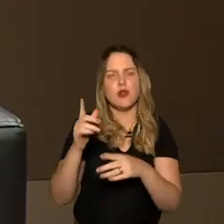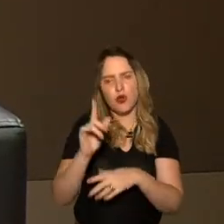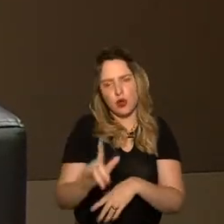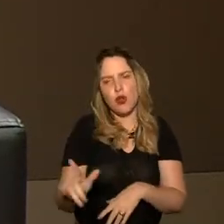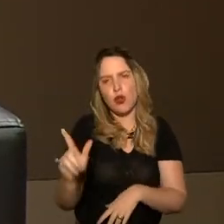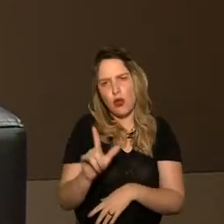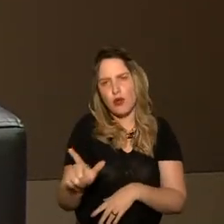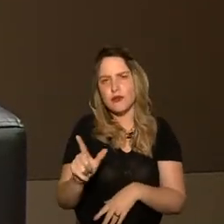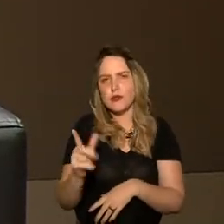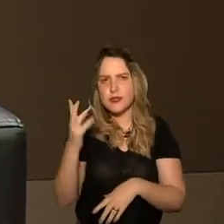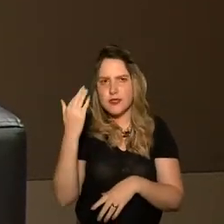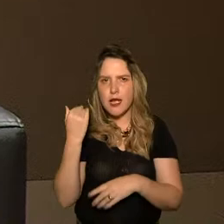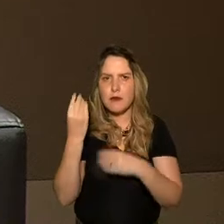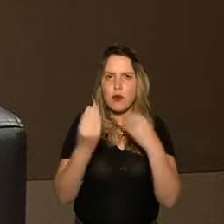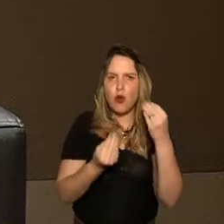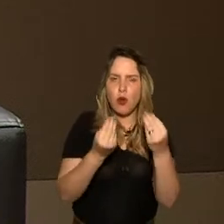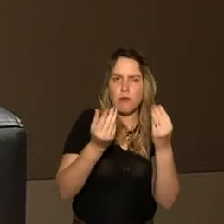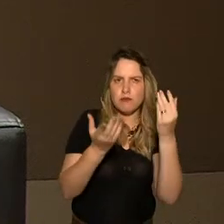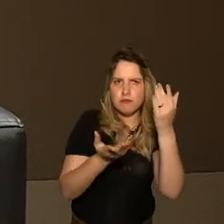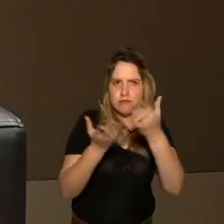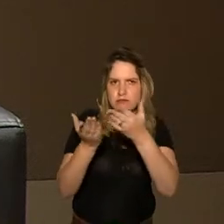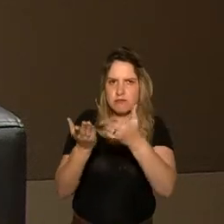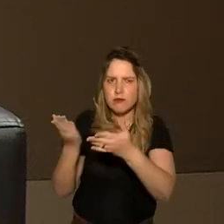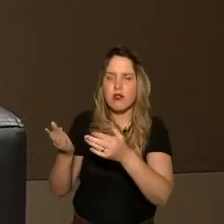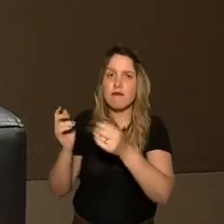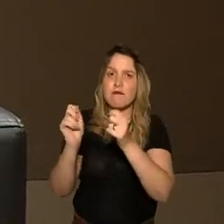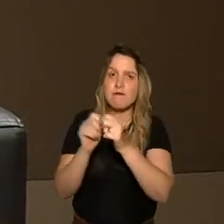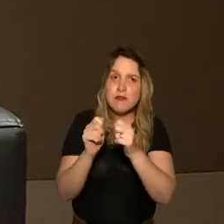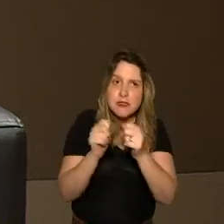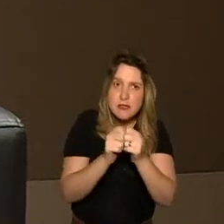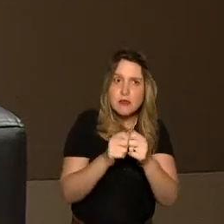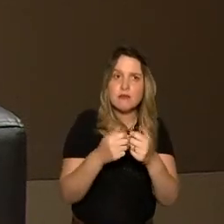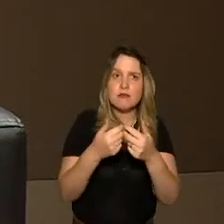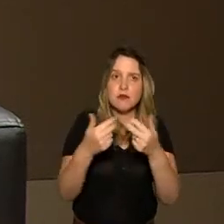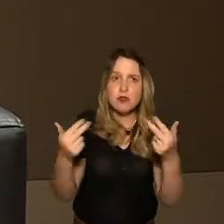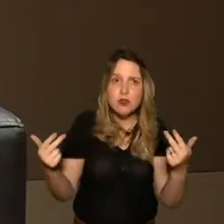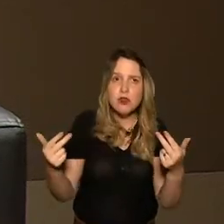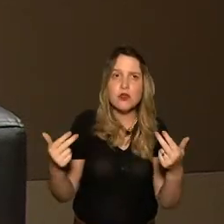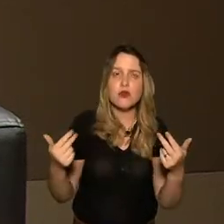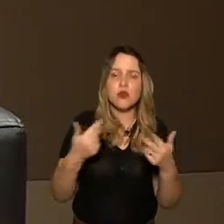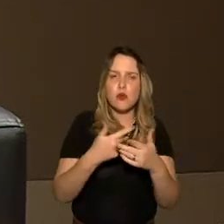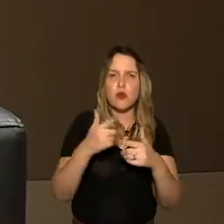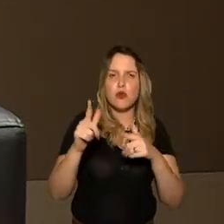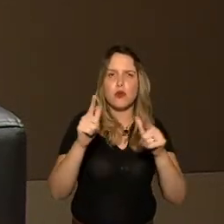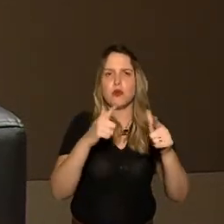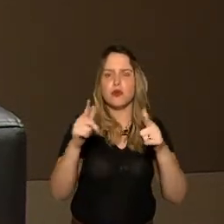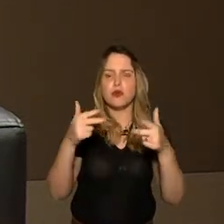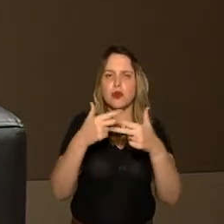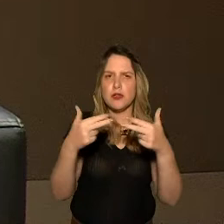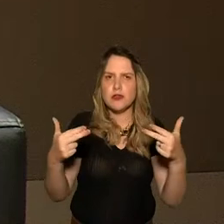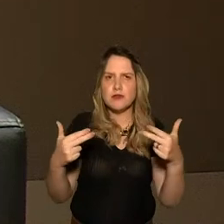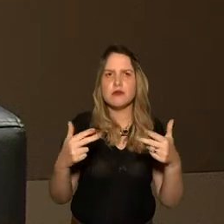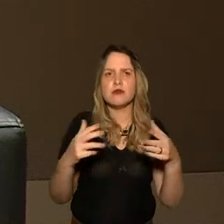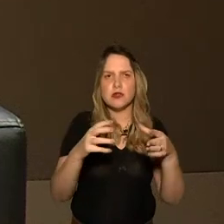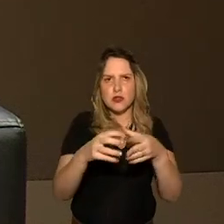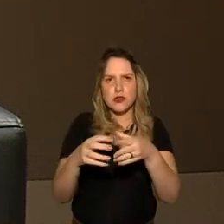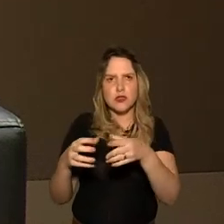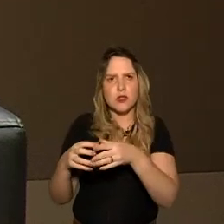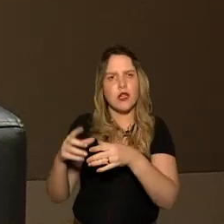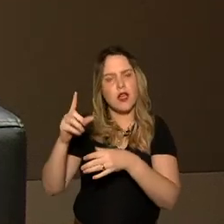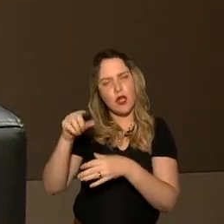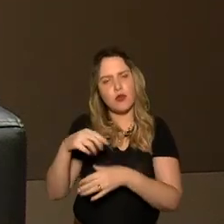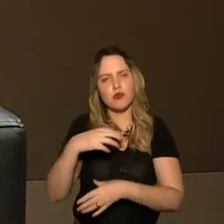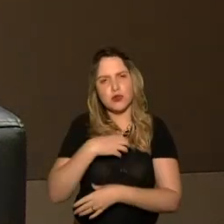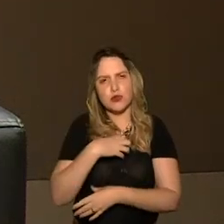responsabilidades eram muitas outras né em termos de orçamento de administração dos recursos de contratação É precarizar